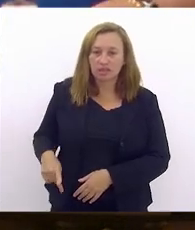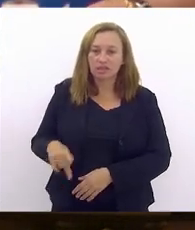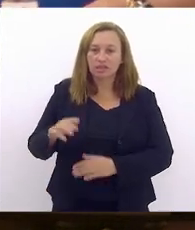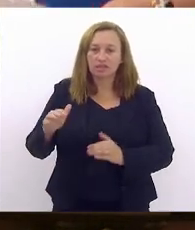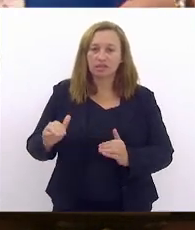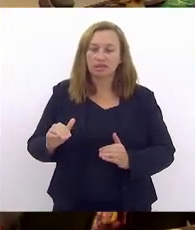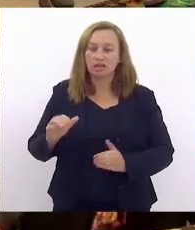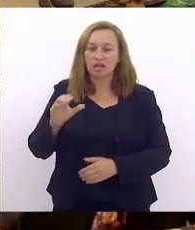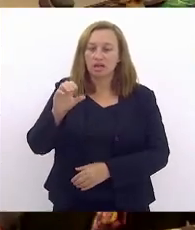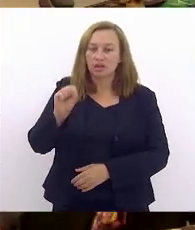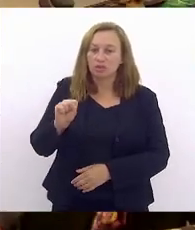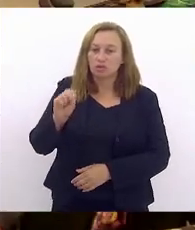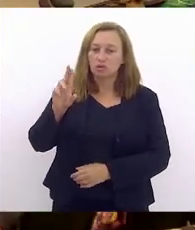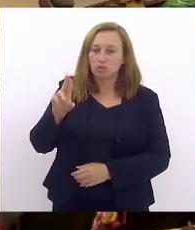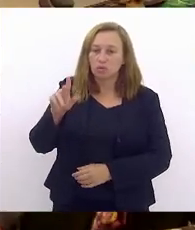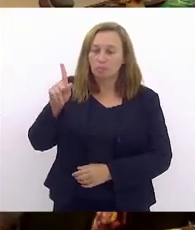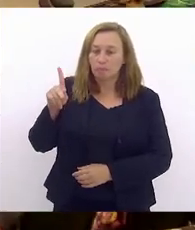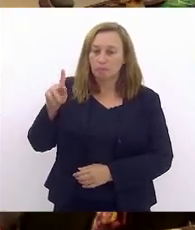gentileza.